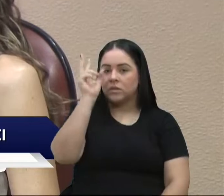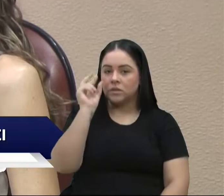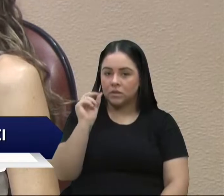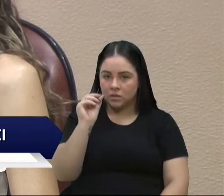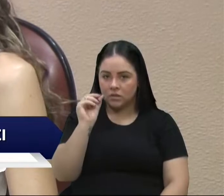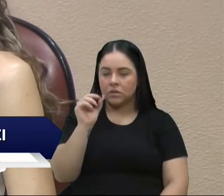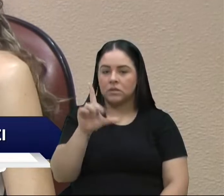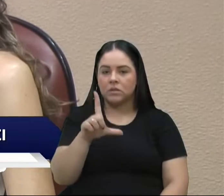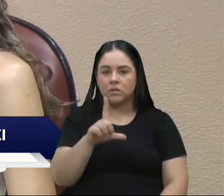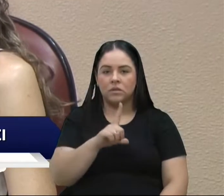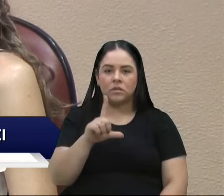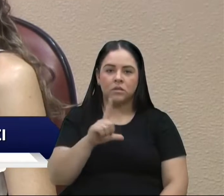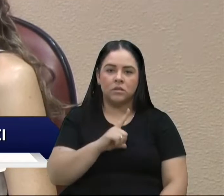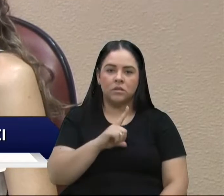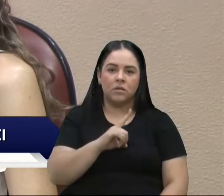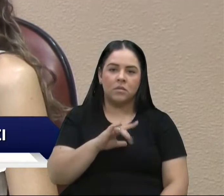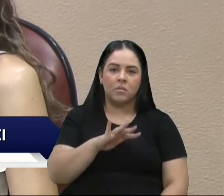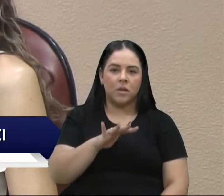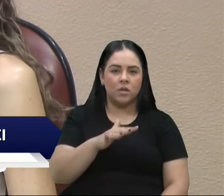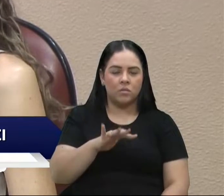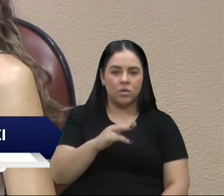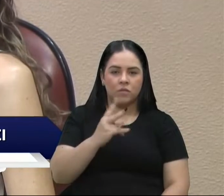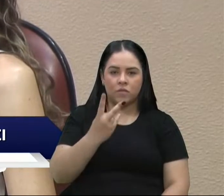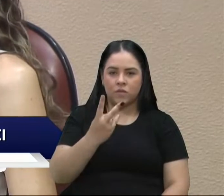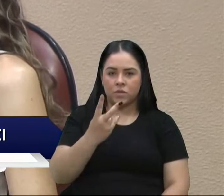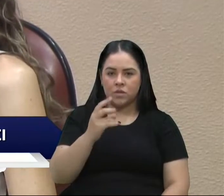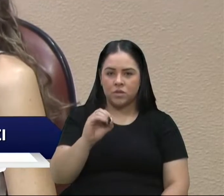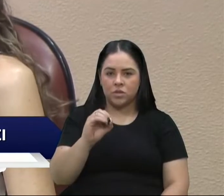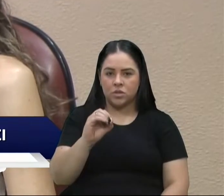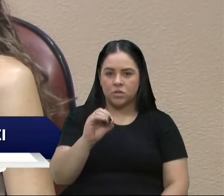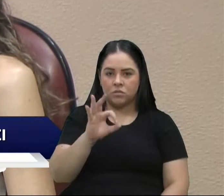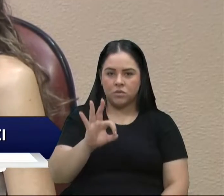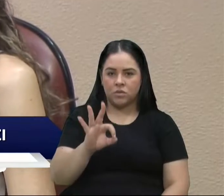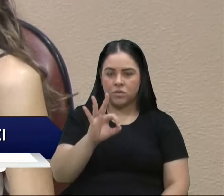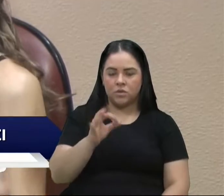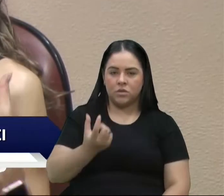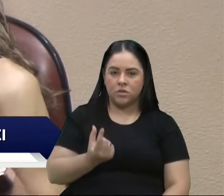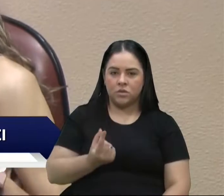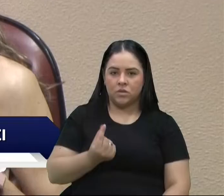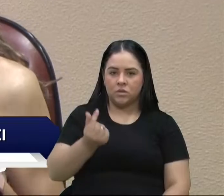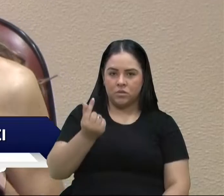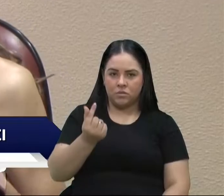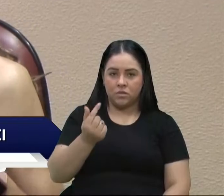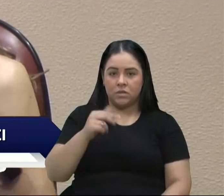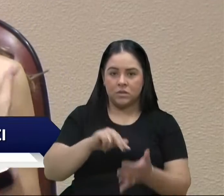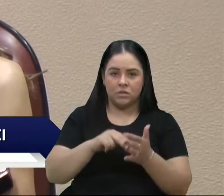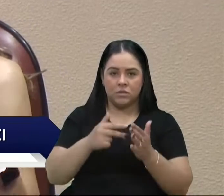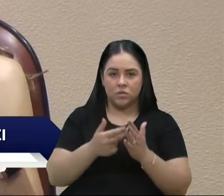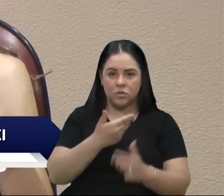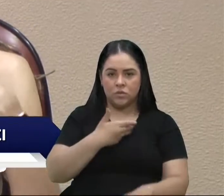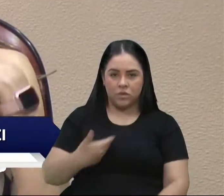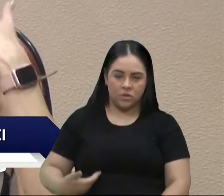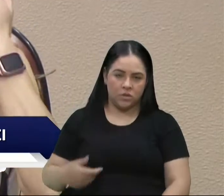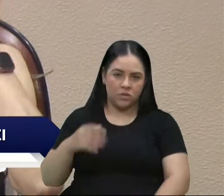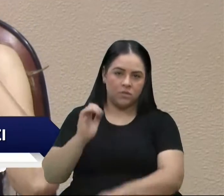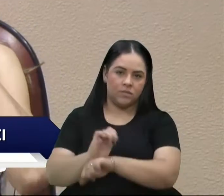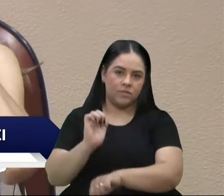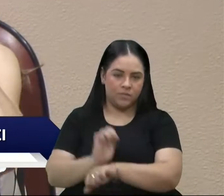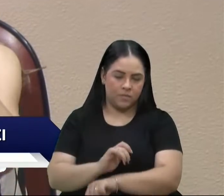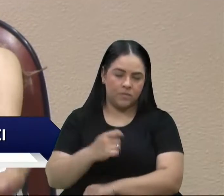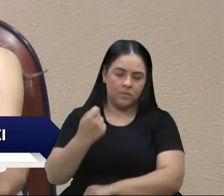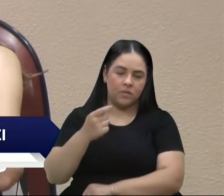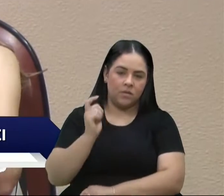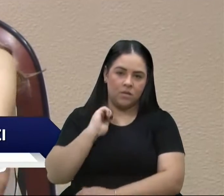aplicarem em torno de 20% desse recurso, ou seja, o governo do Estado devia,